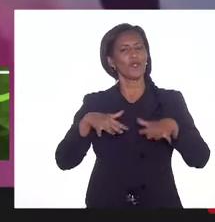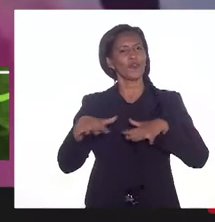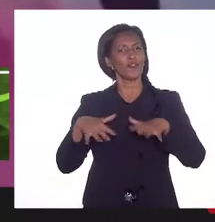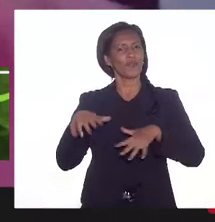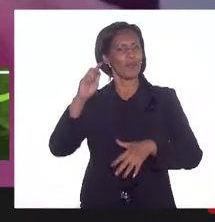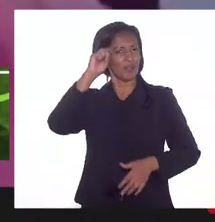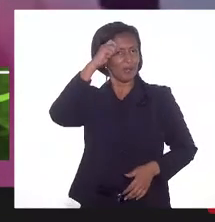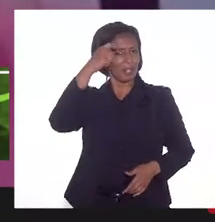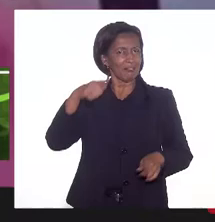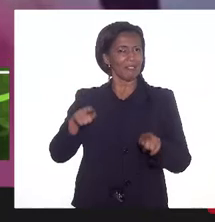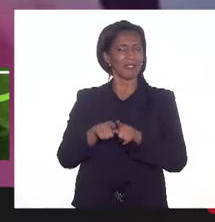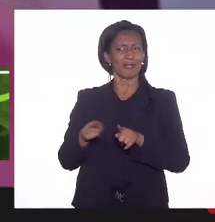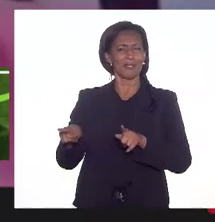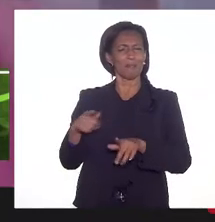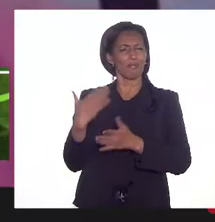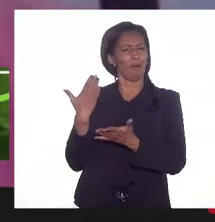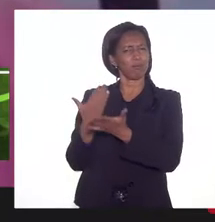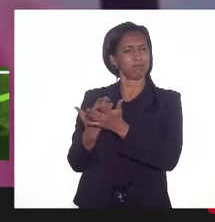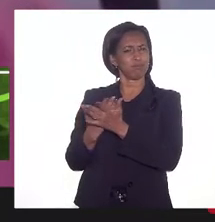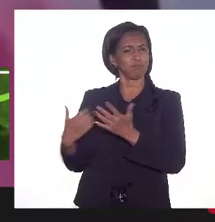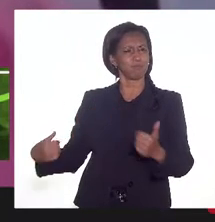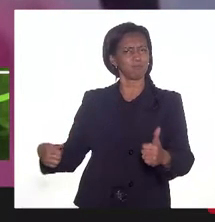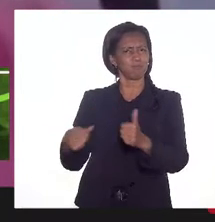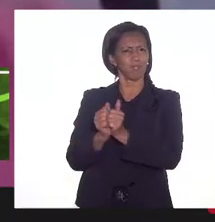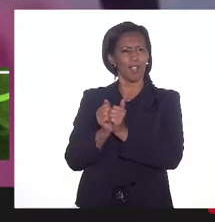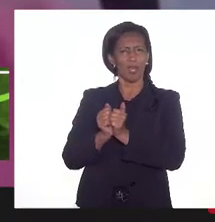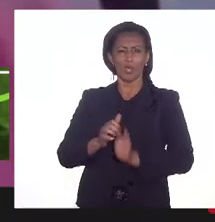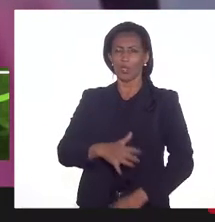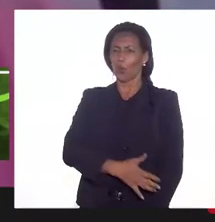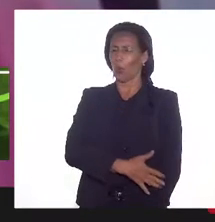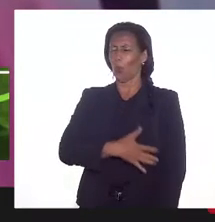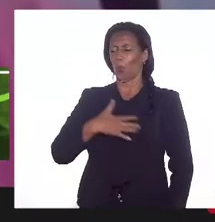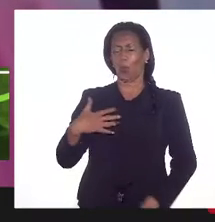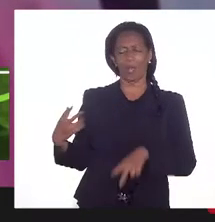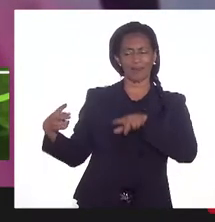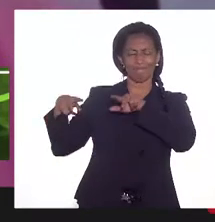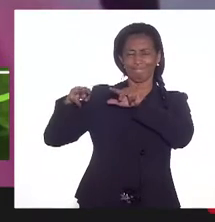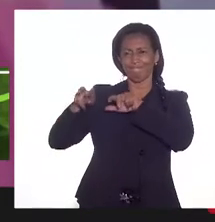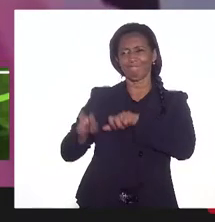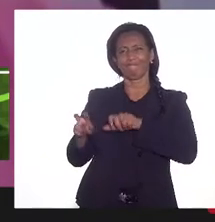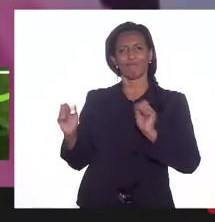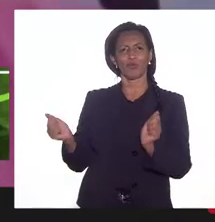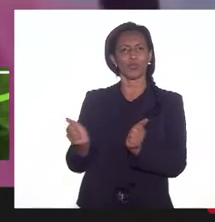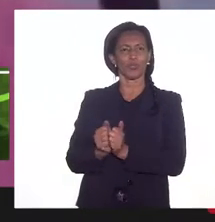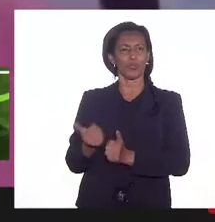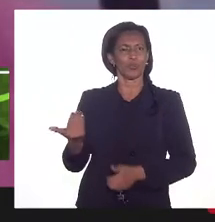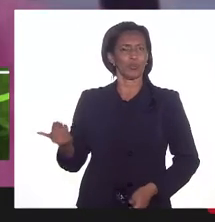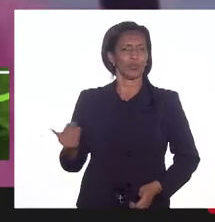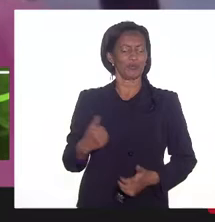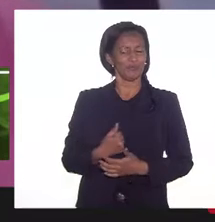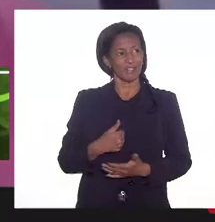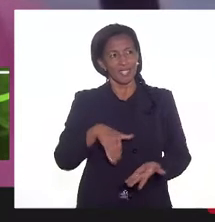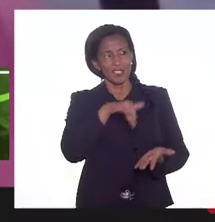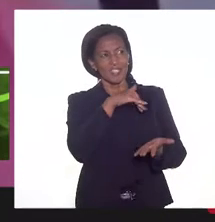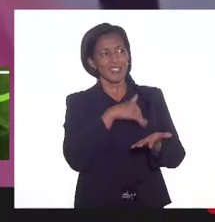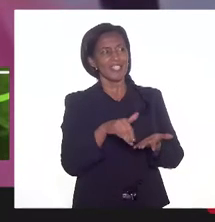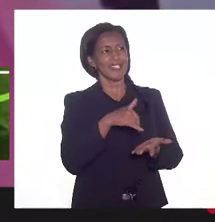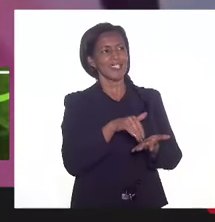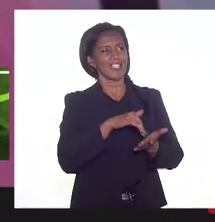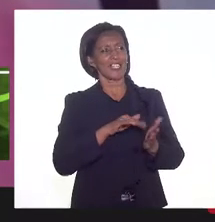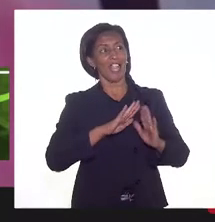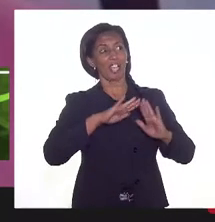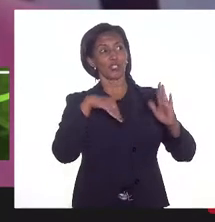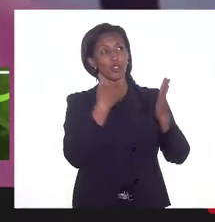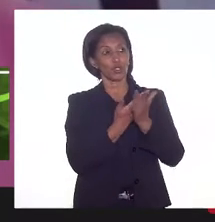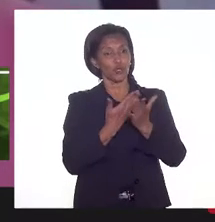gente escutou muito e tive a honra de sentar ao seu lado várias vezes para falar secretária escolas de